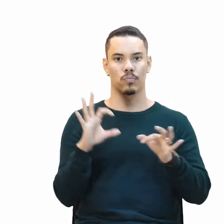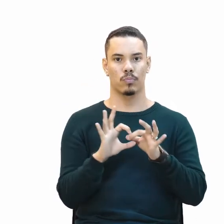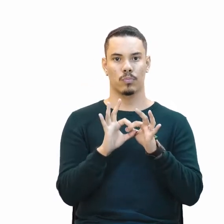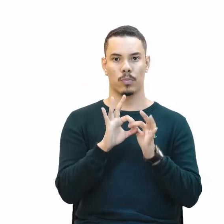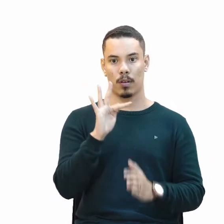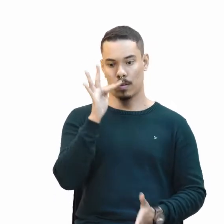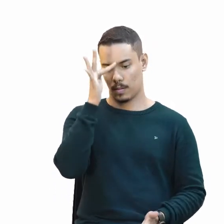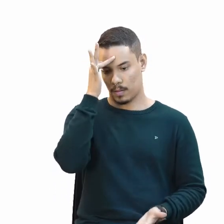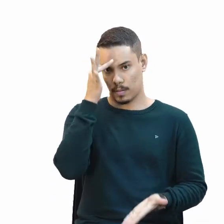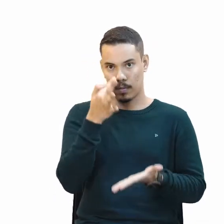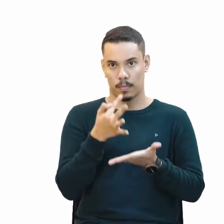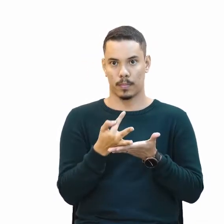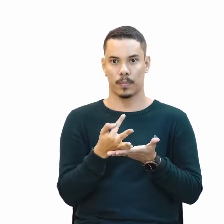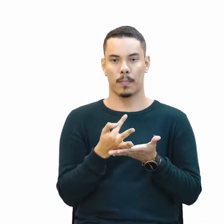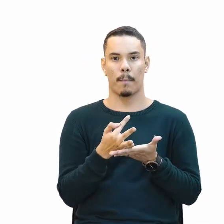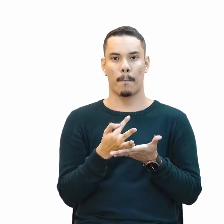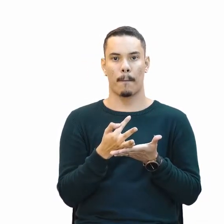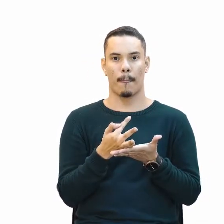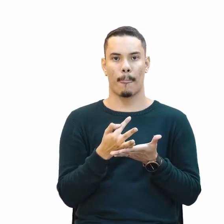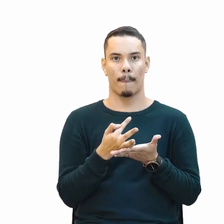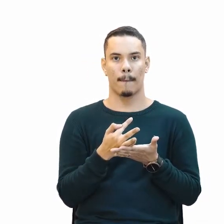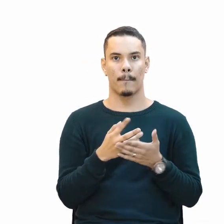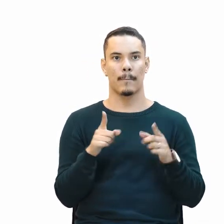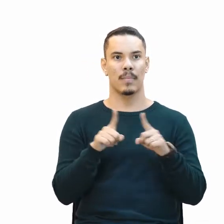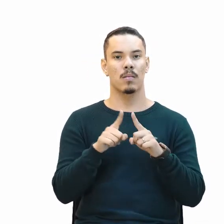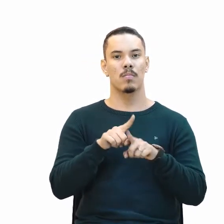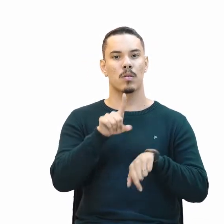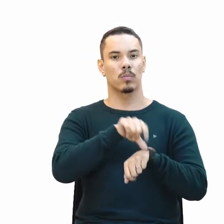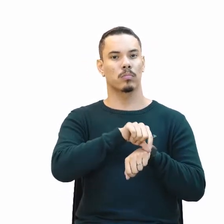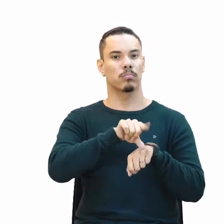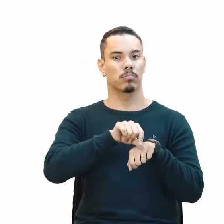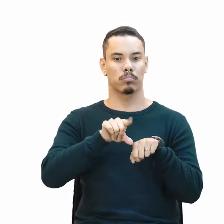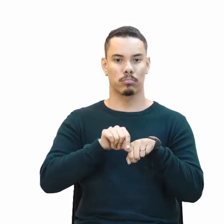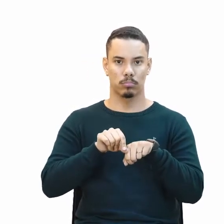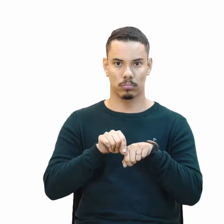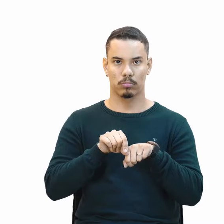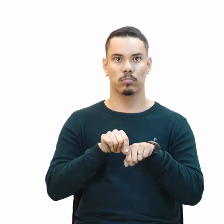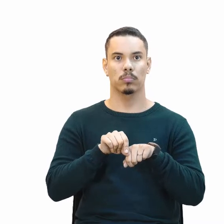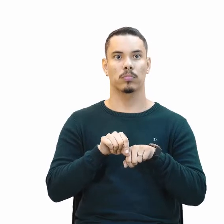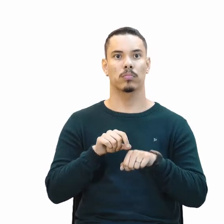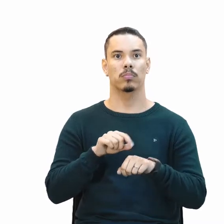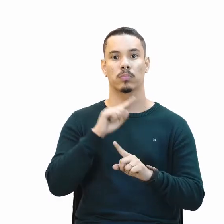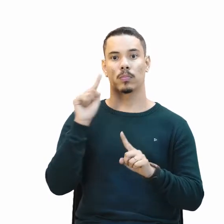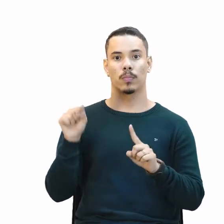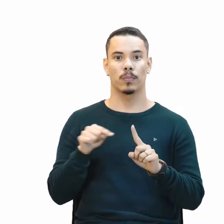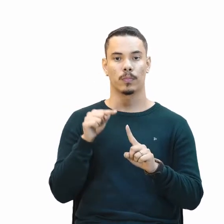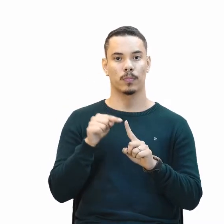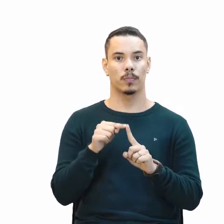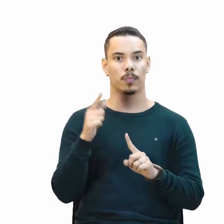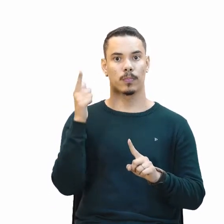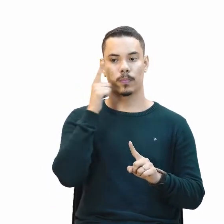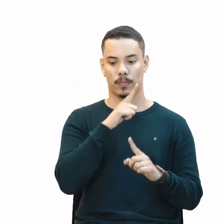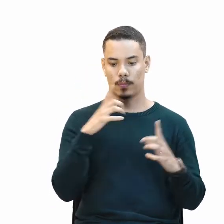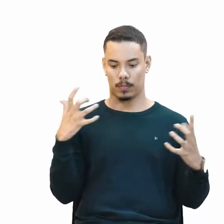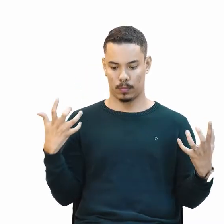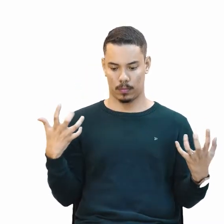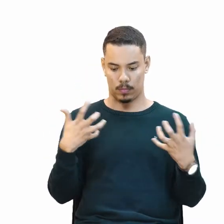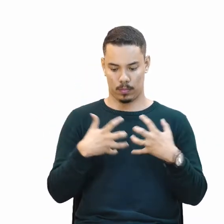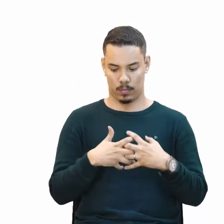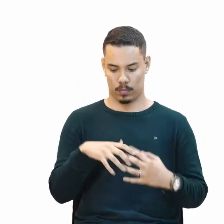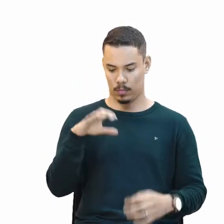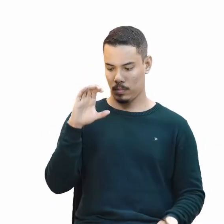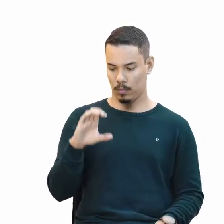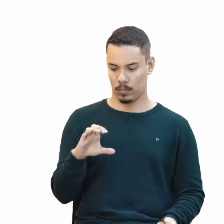só, munir a fé de argumentos racionais, buscando conciliar o cristianismo e o